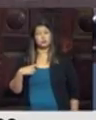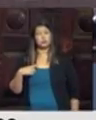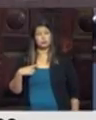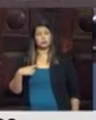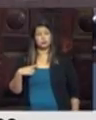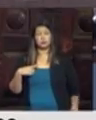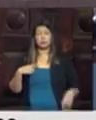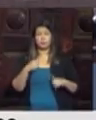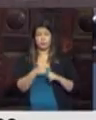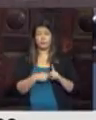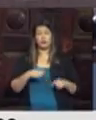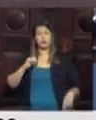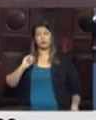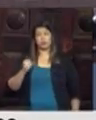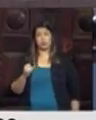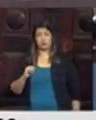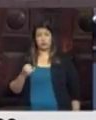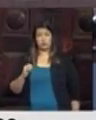desde o mês de janeiro,